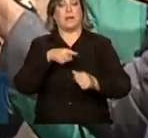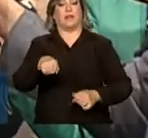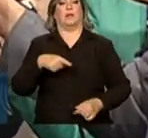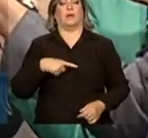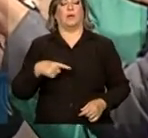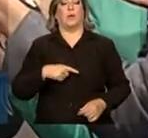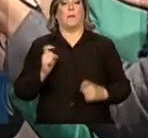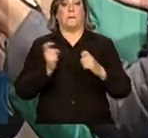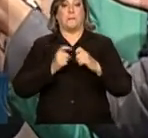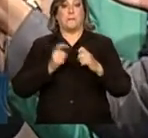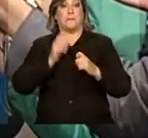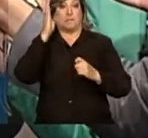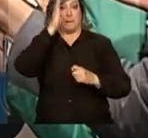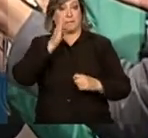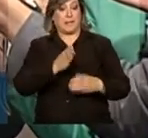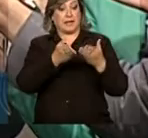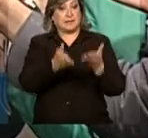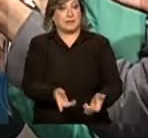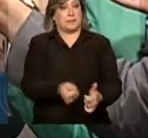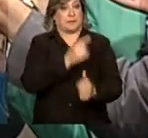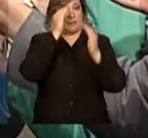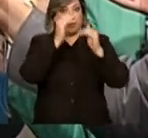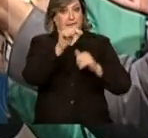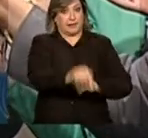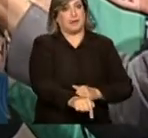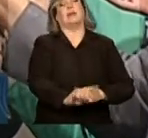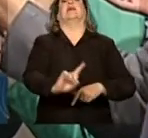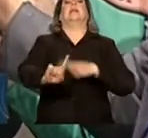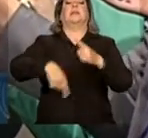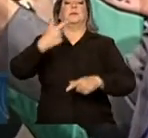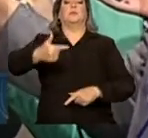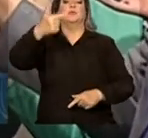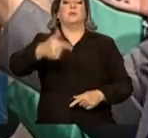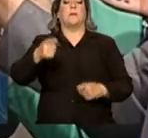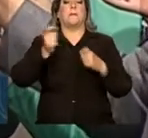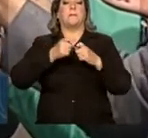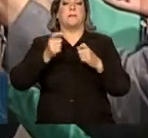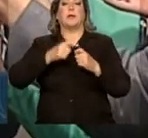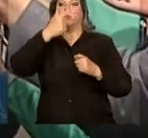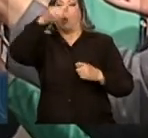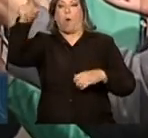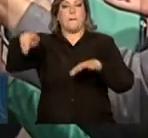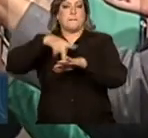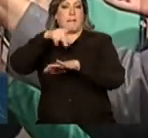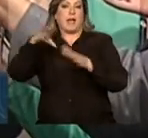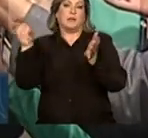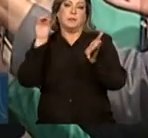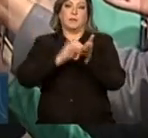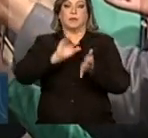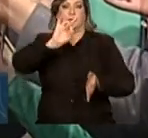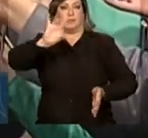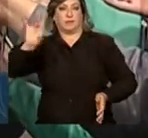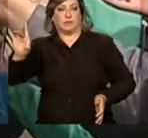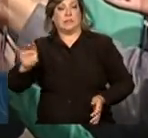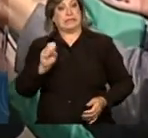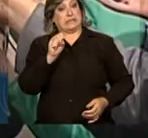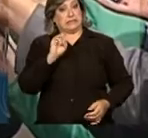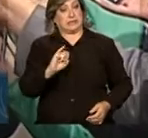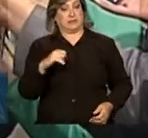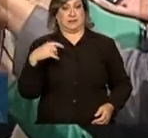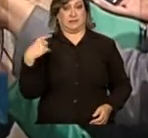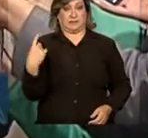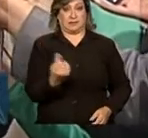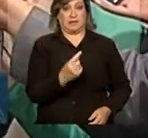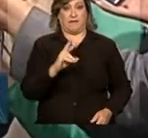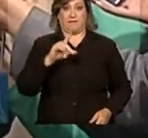segundo lugar médicos de outros países se inscreve individualmente caso as vagas não seja ocupadas por